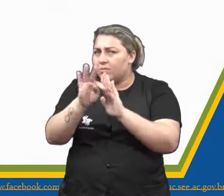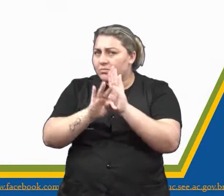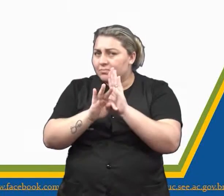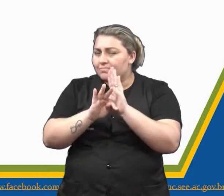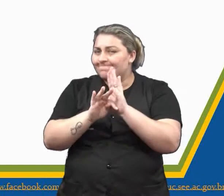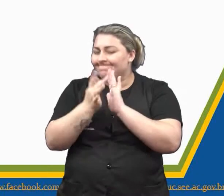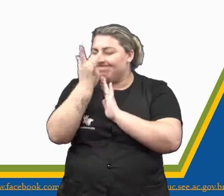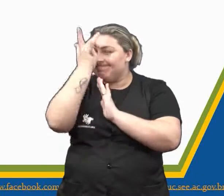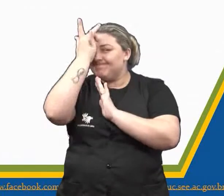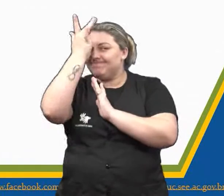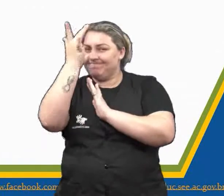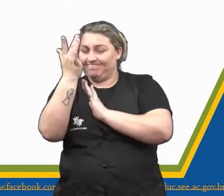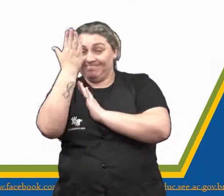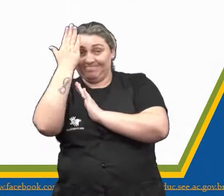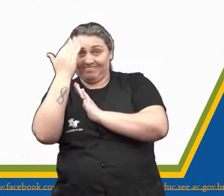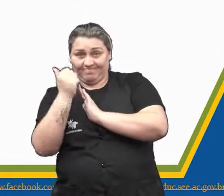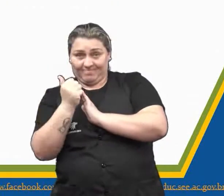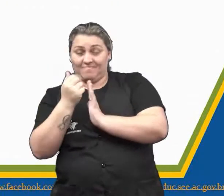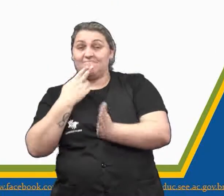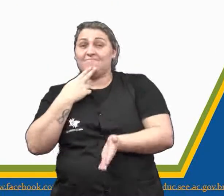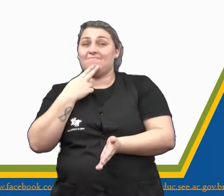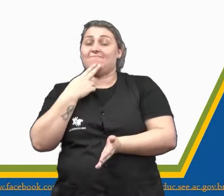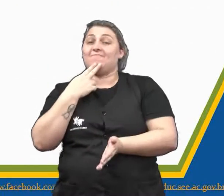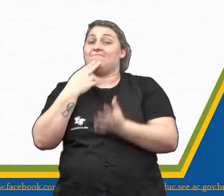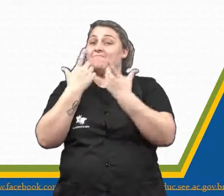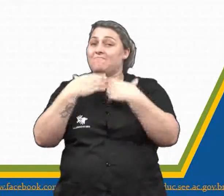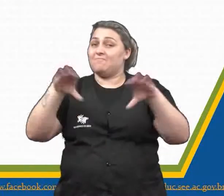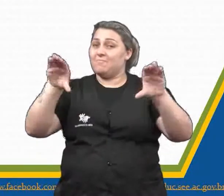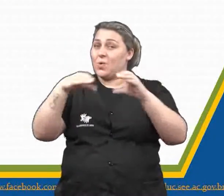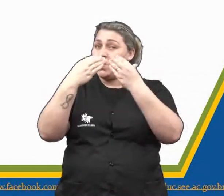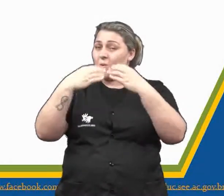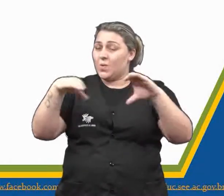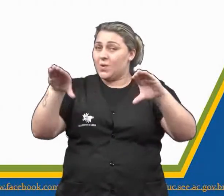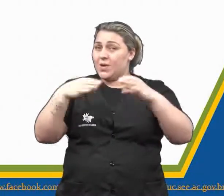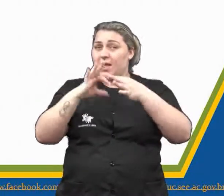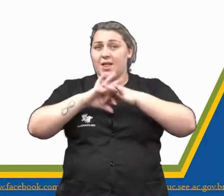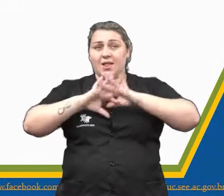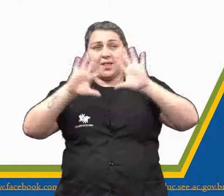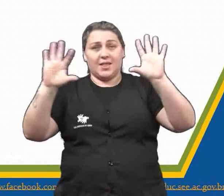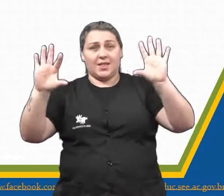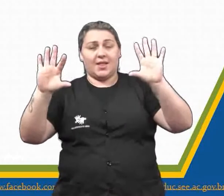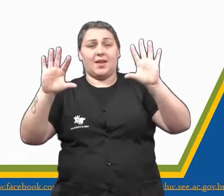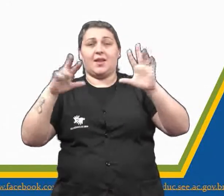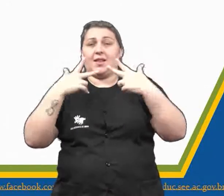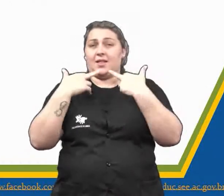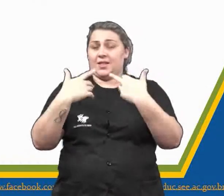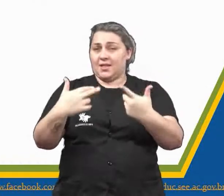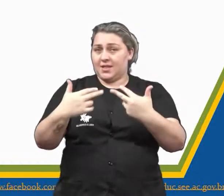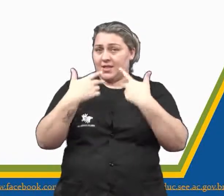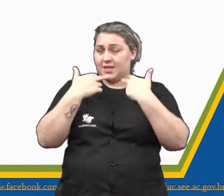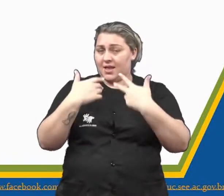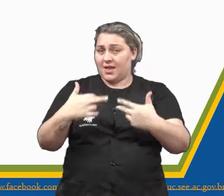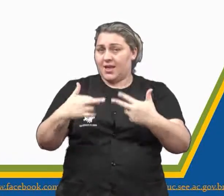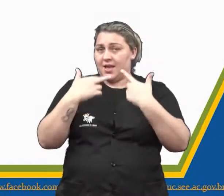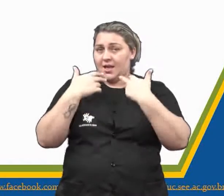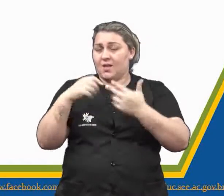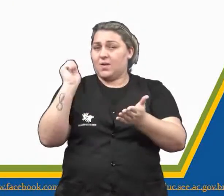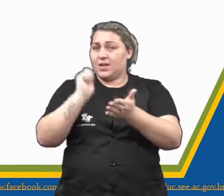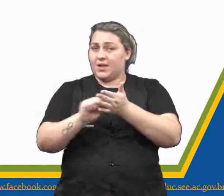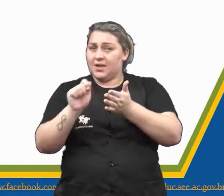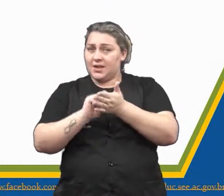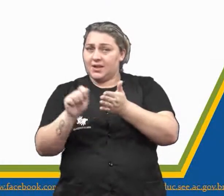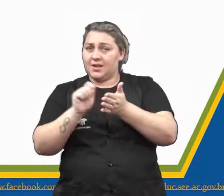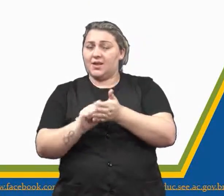Tá fácil, né, pessoal? A gente sabe que se trata de uma música. Independente da língua em que essa música, essa canção está